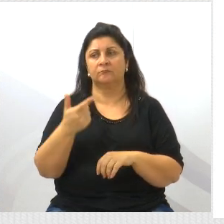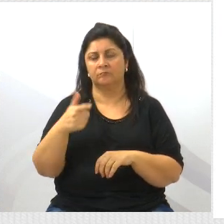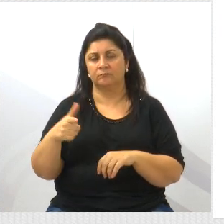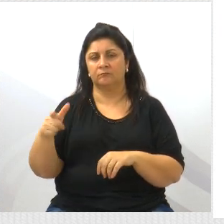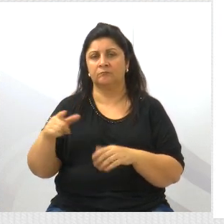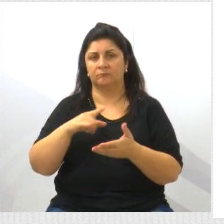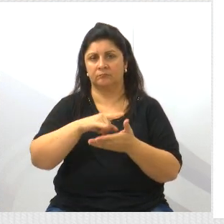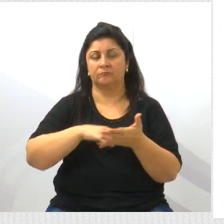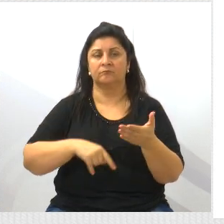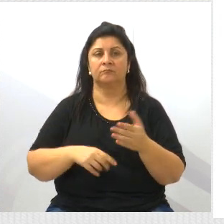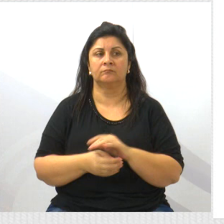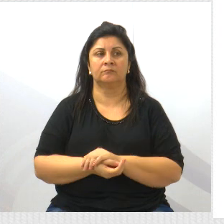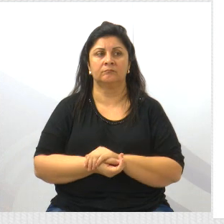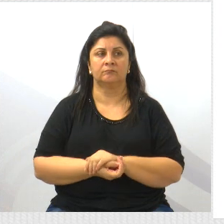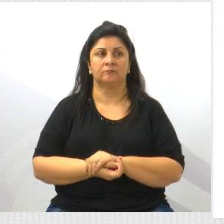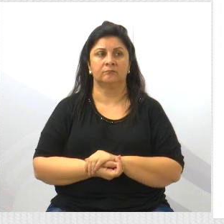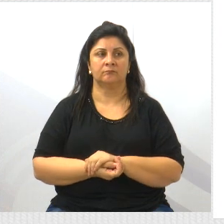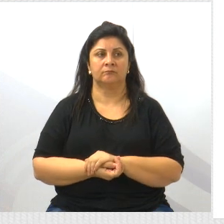né?